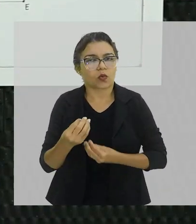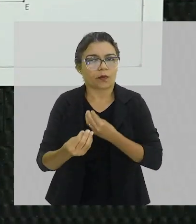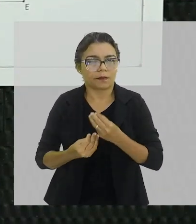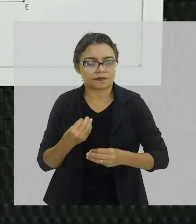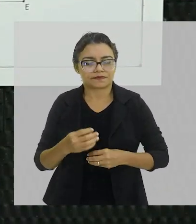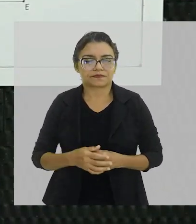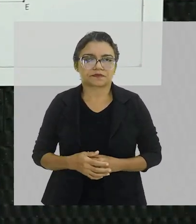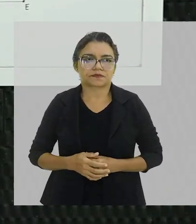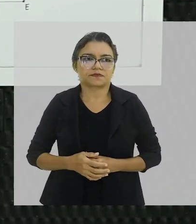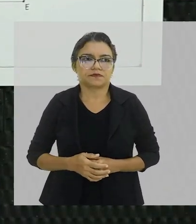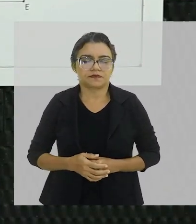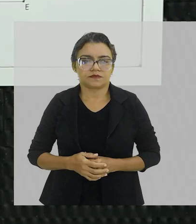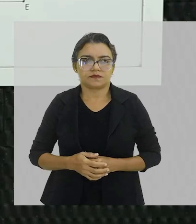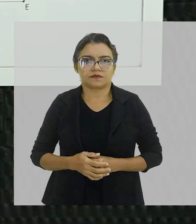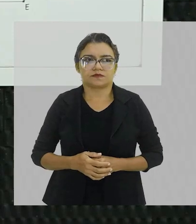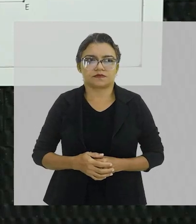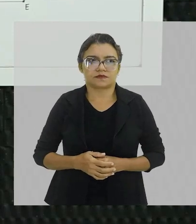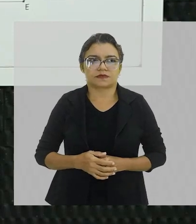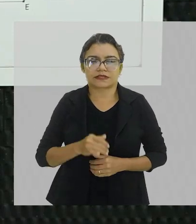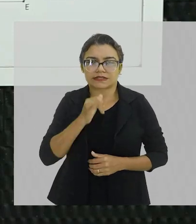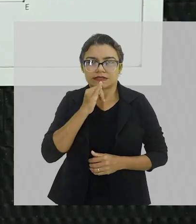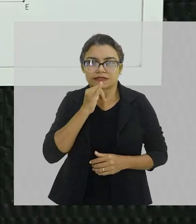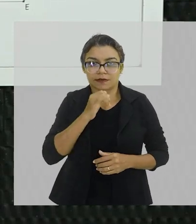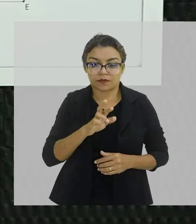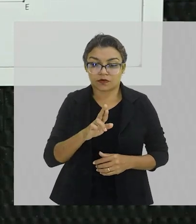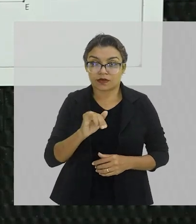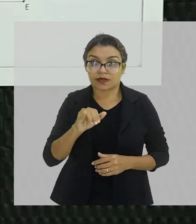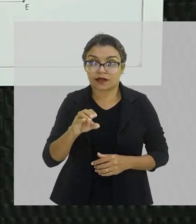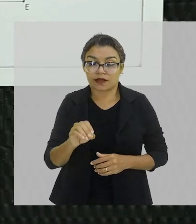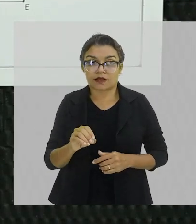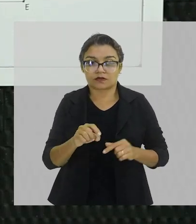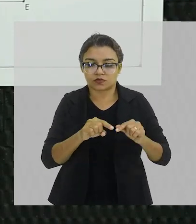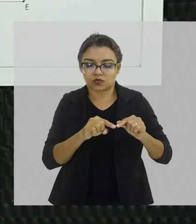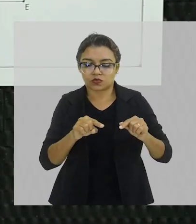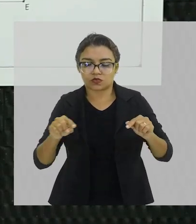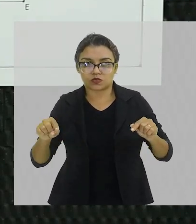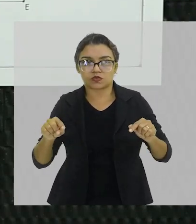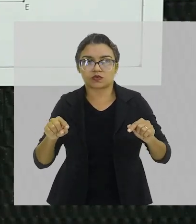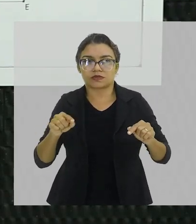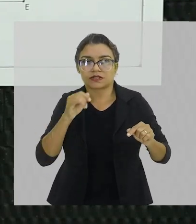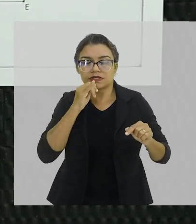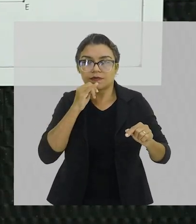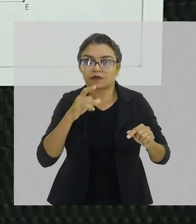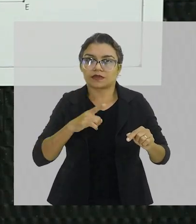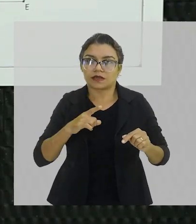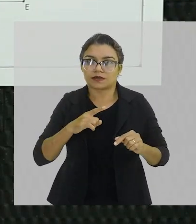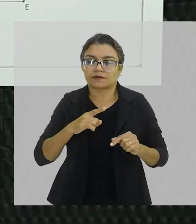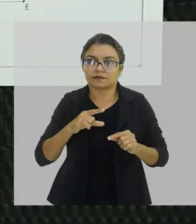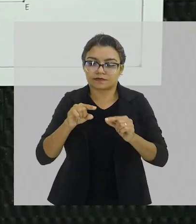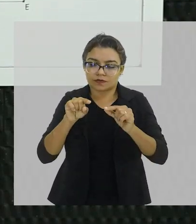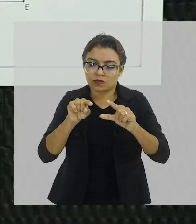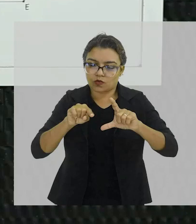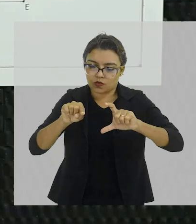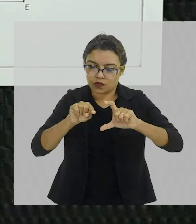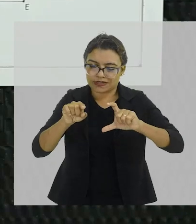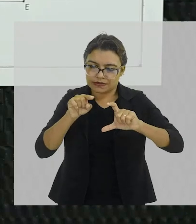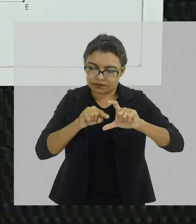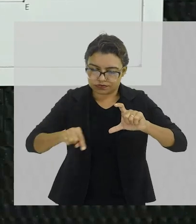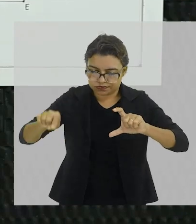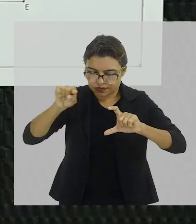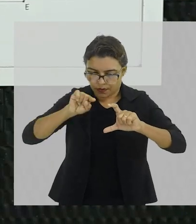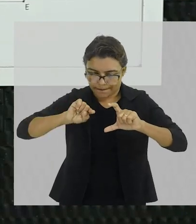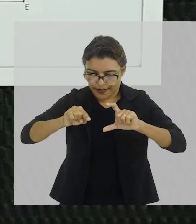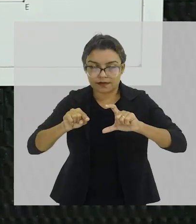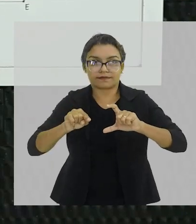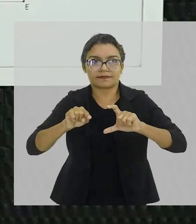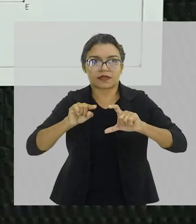lá. Esse raio aqui, ó, eu vou ligar o centro da circunferência menor ao ponto